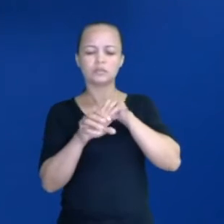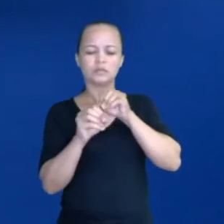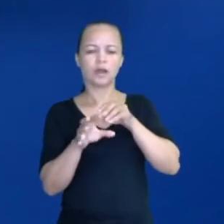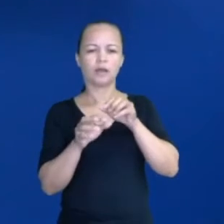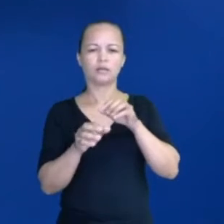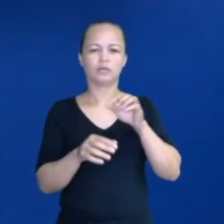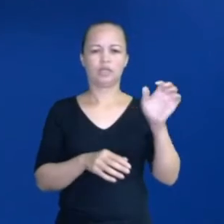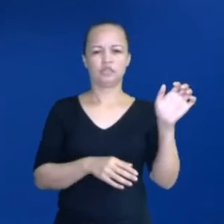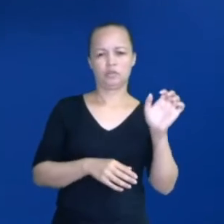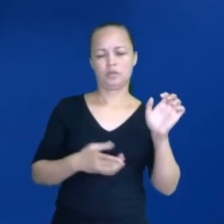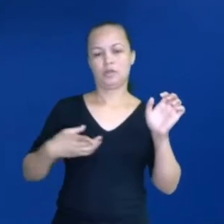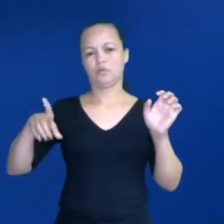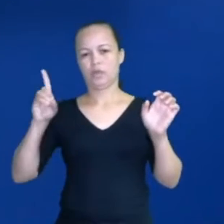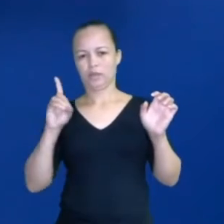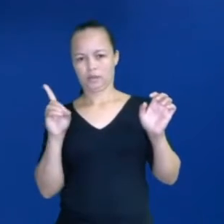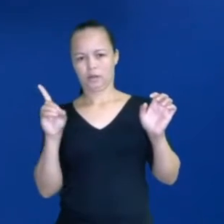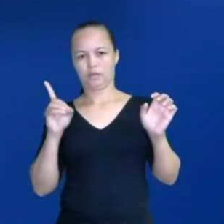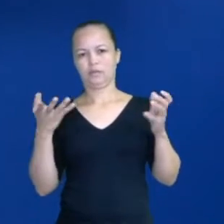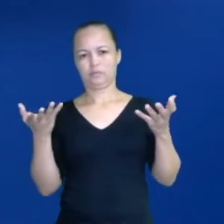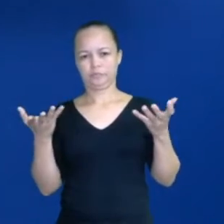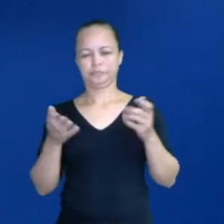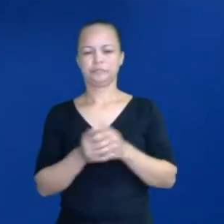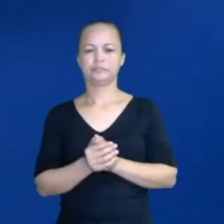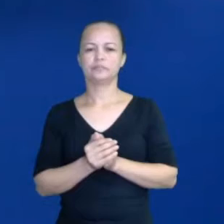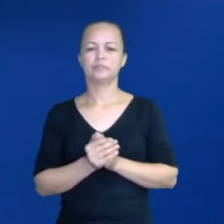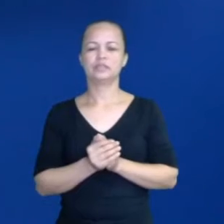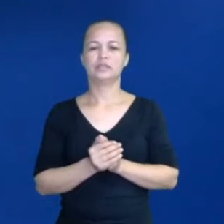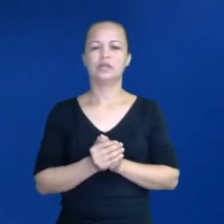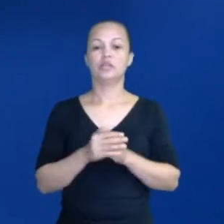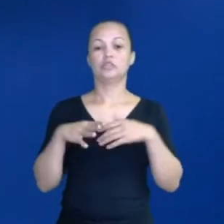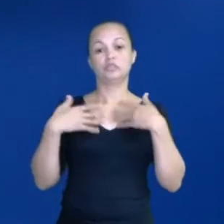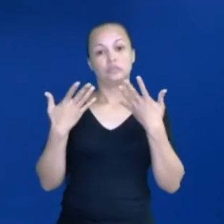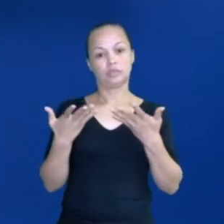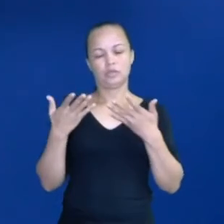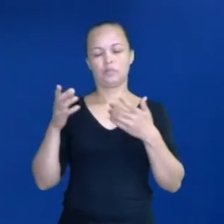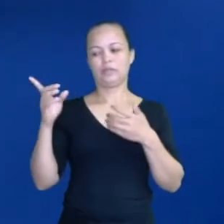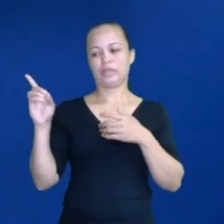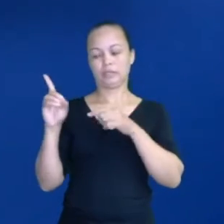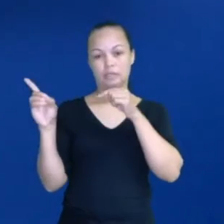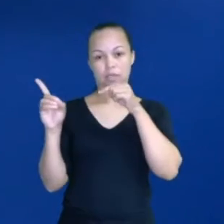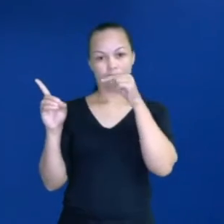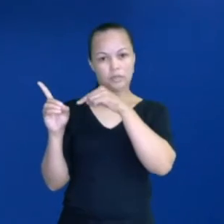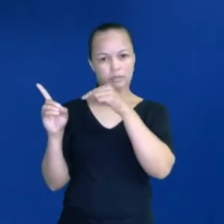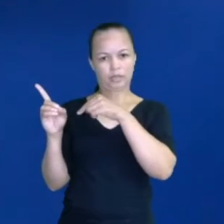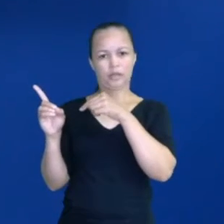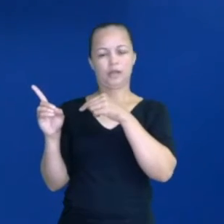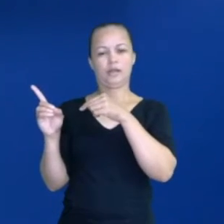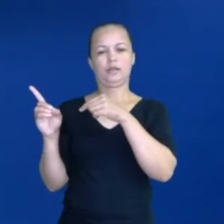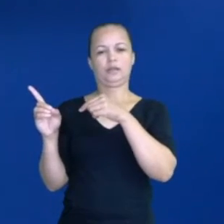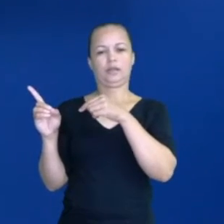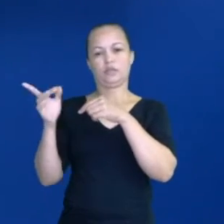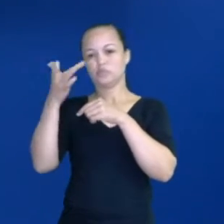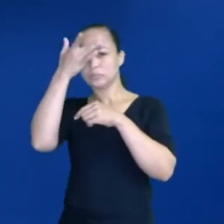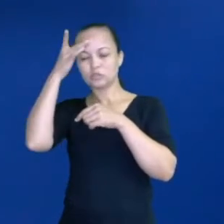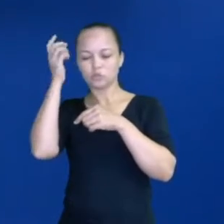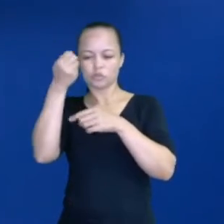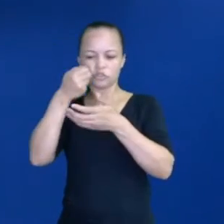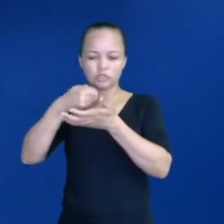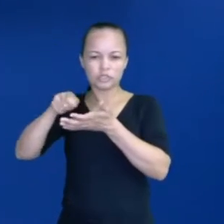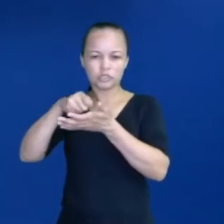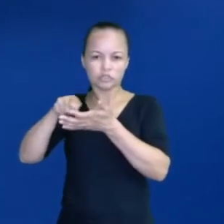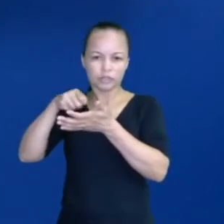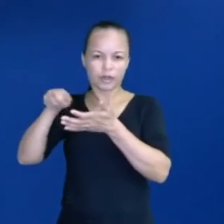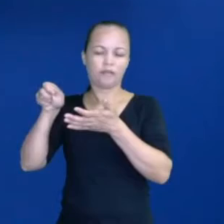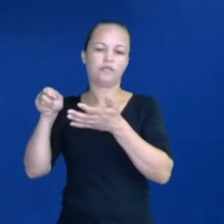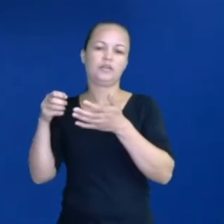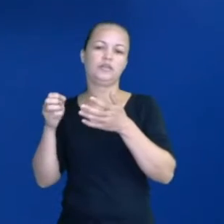é direita. Entendeu? Geralmente a direita, porque tem pessoas que escrevem com a mão esquerda.